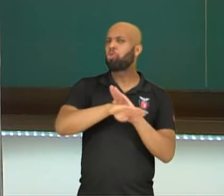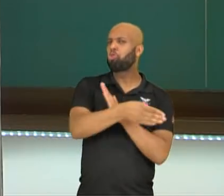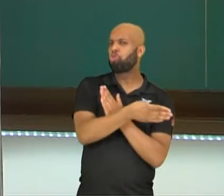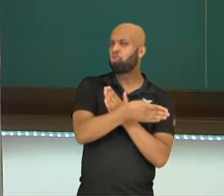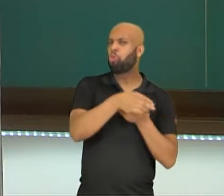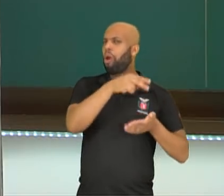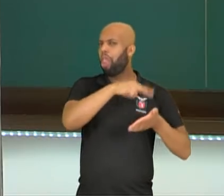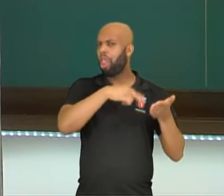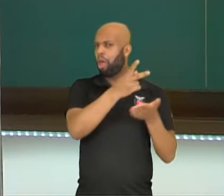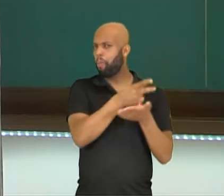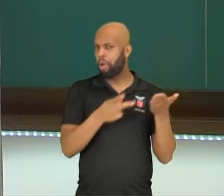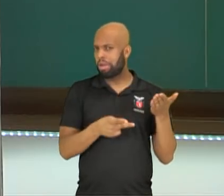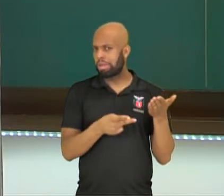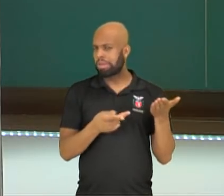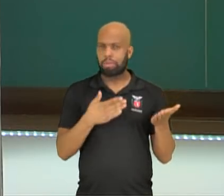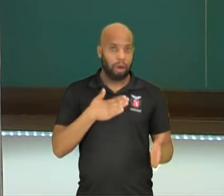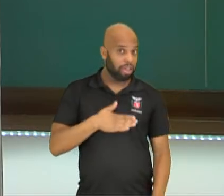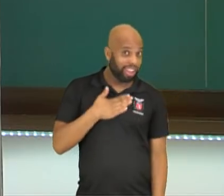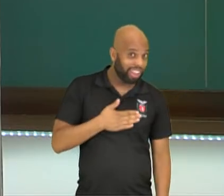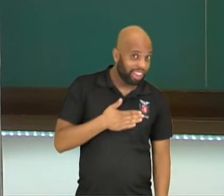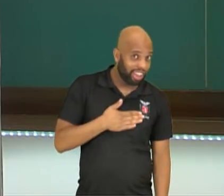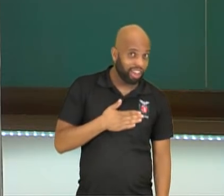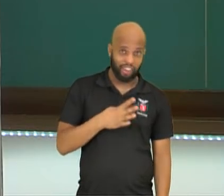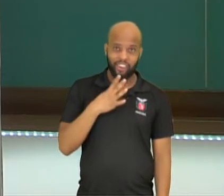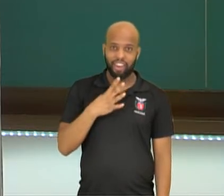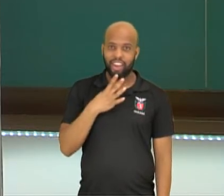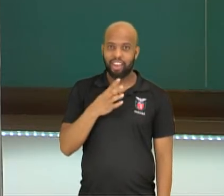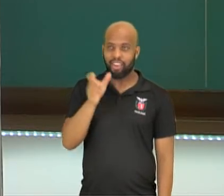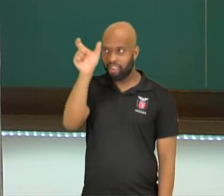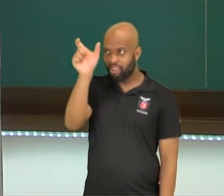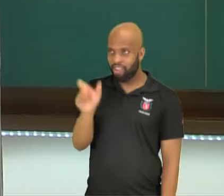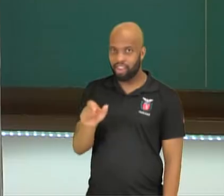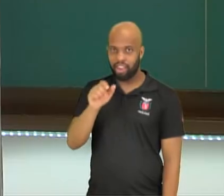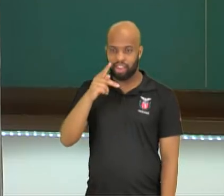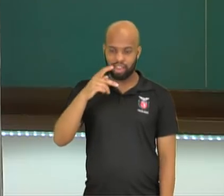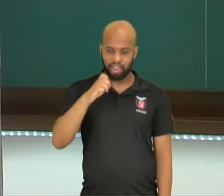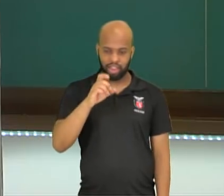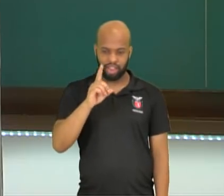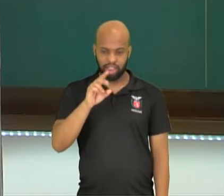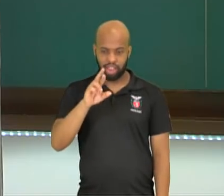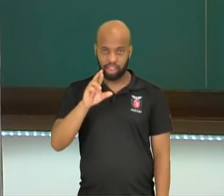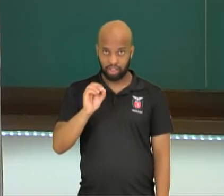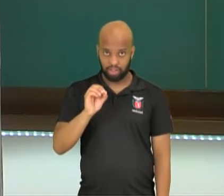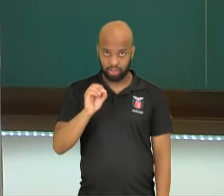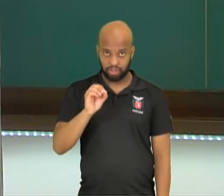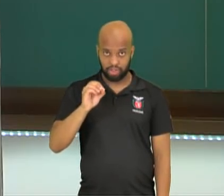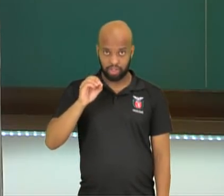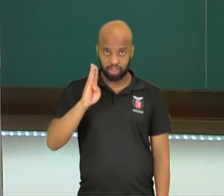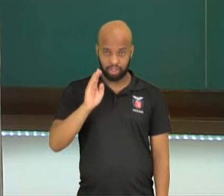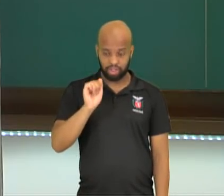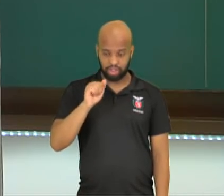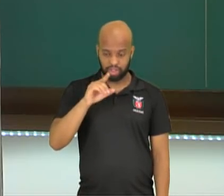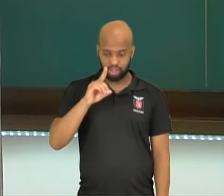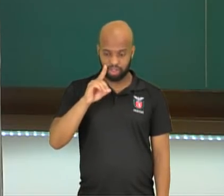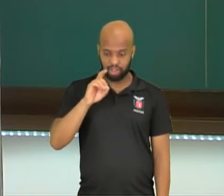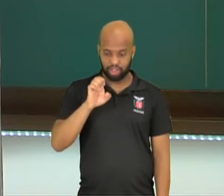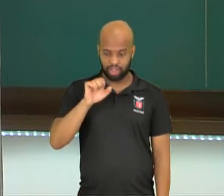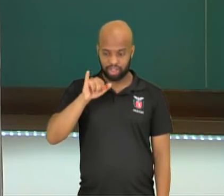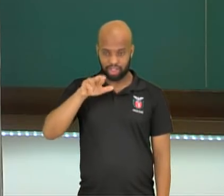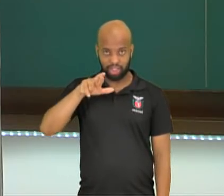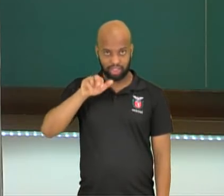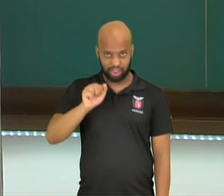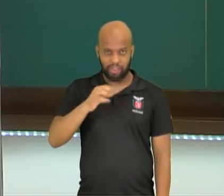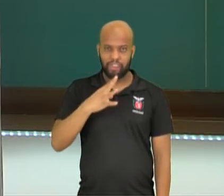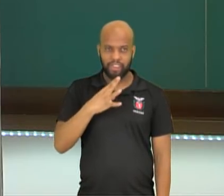disso? Já ouviu falar em Pedro Bandeira? Vamos conhecer um dos seus poemas? Um